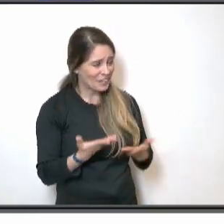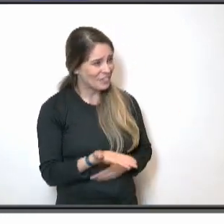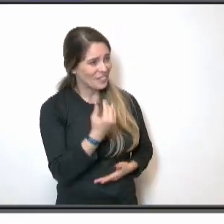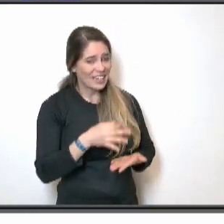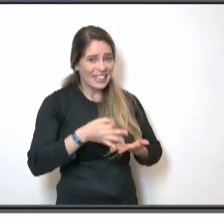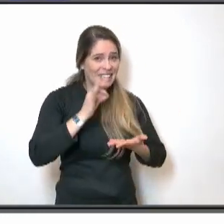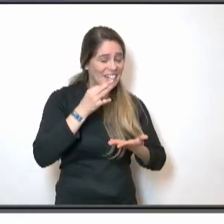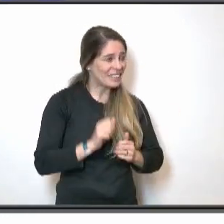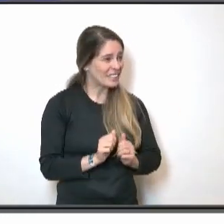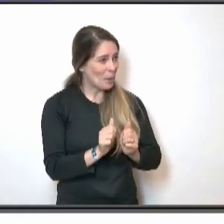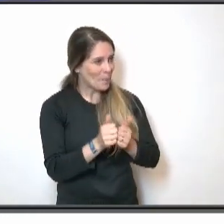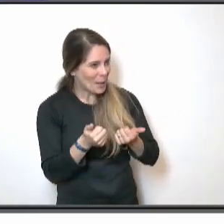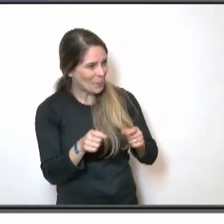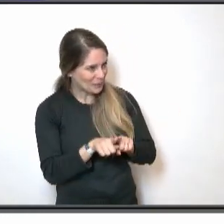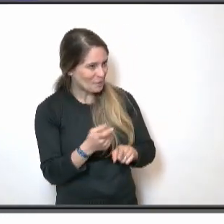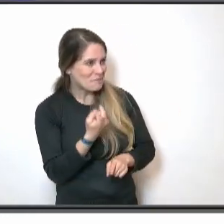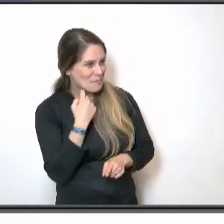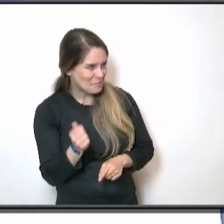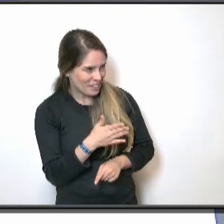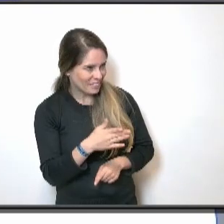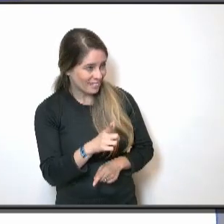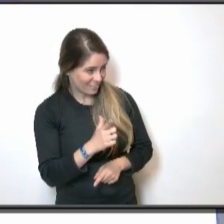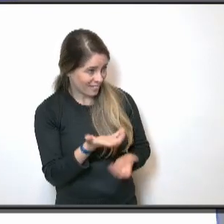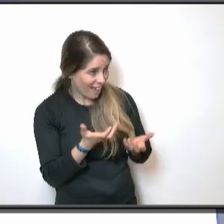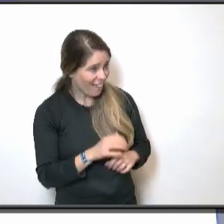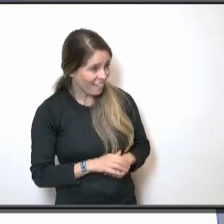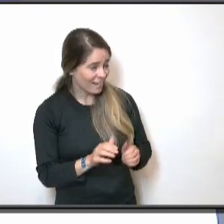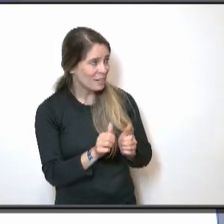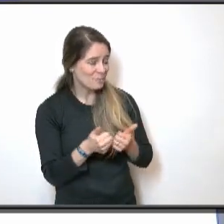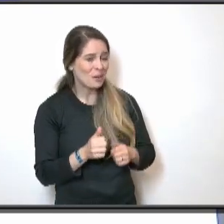pão mais assadinho? Ou nesse ponto tá bom? Só tem peixe.